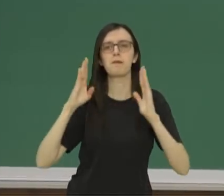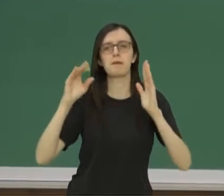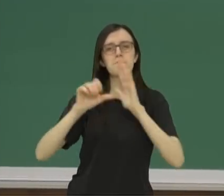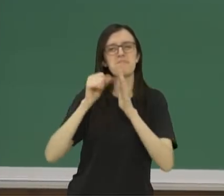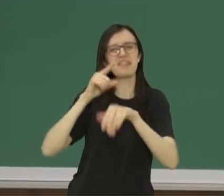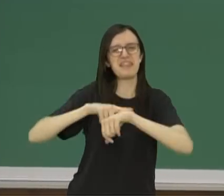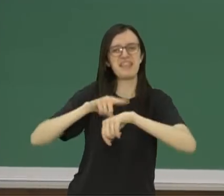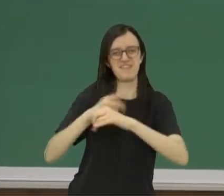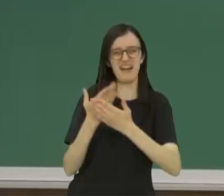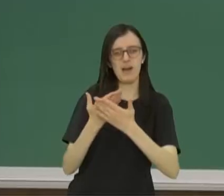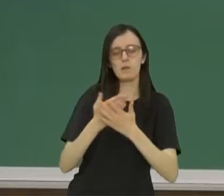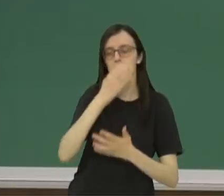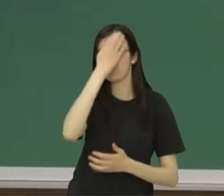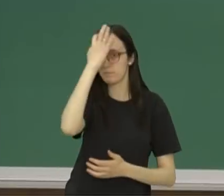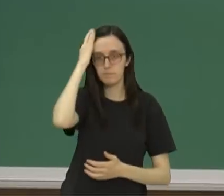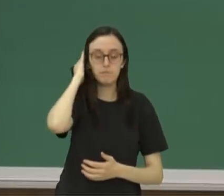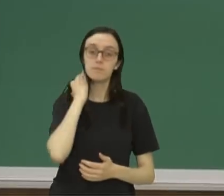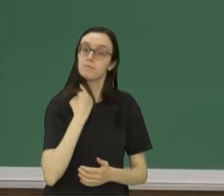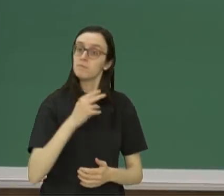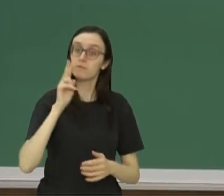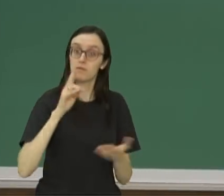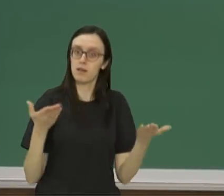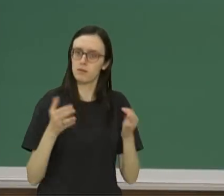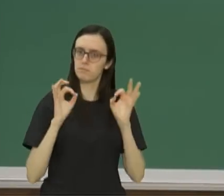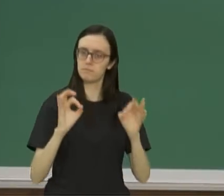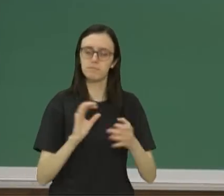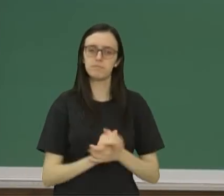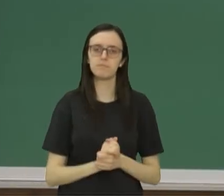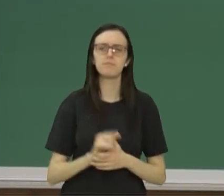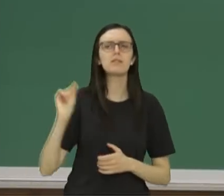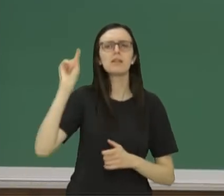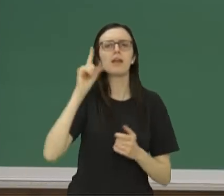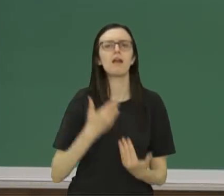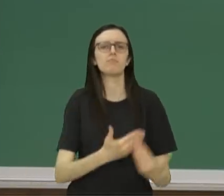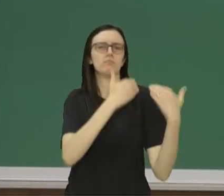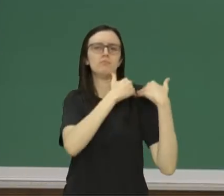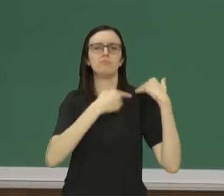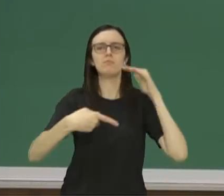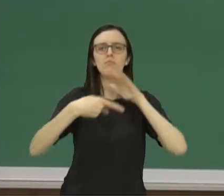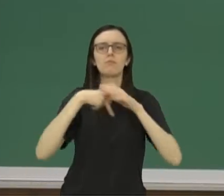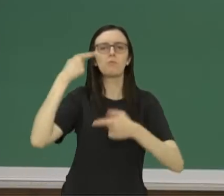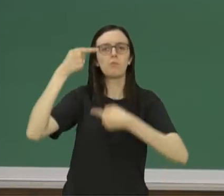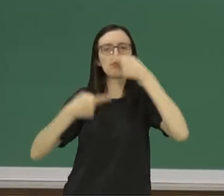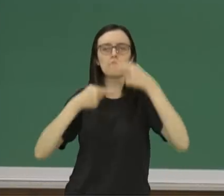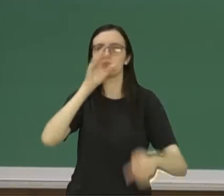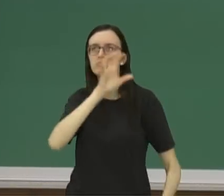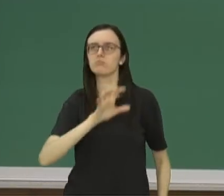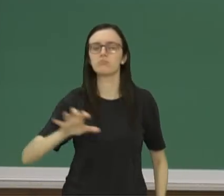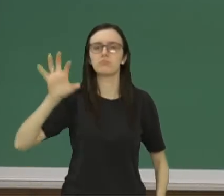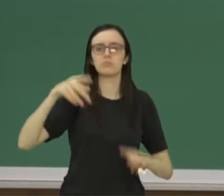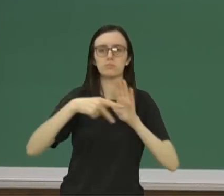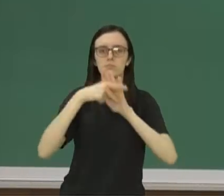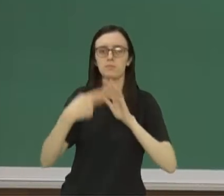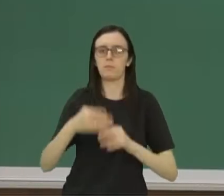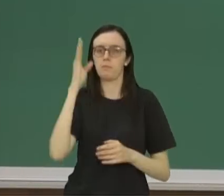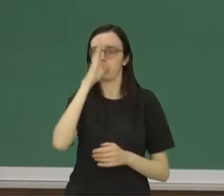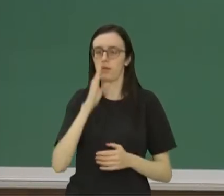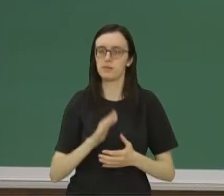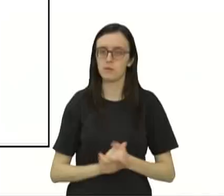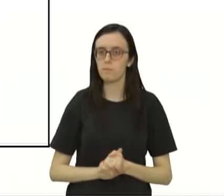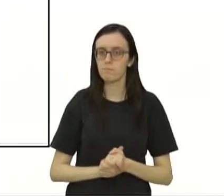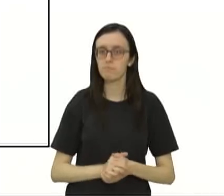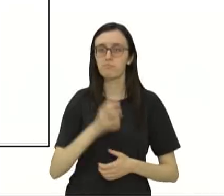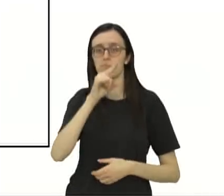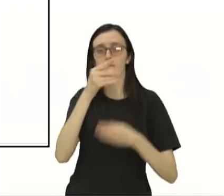de aula? Vamos verificar então. Quem é o responsável pela política regional no Brasil? Se você colocou